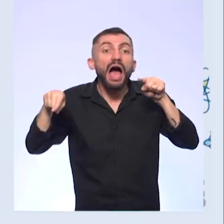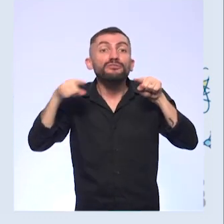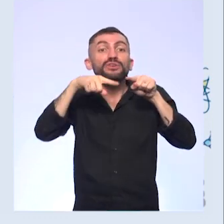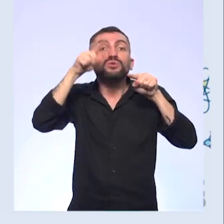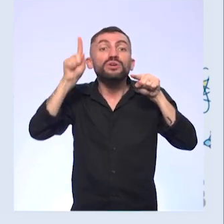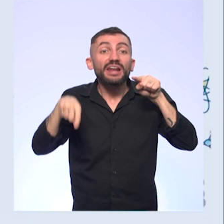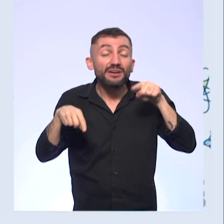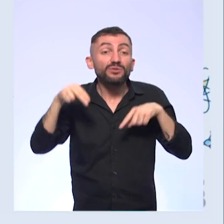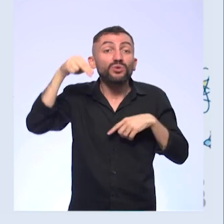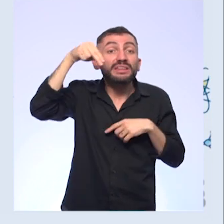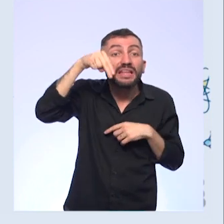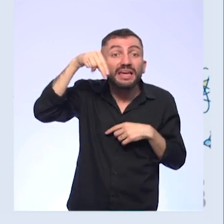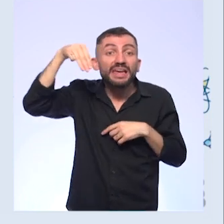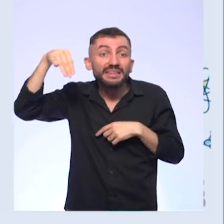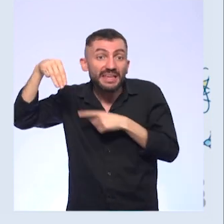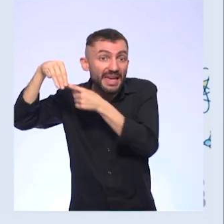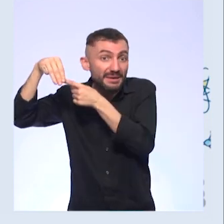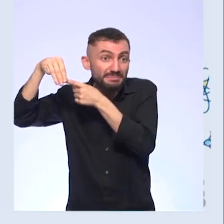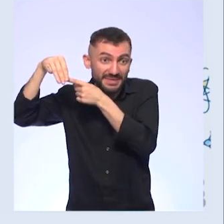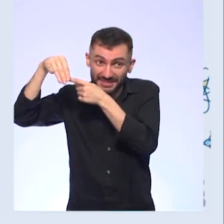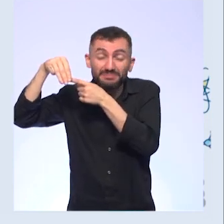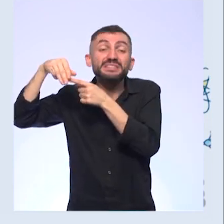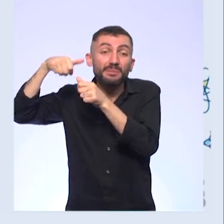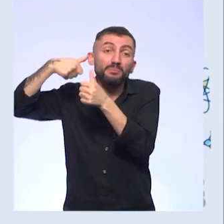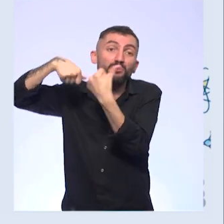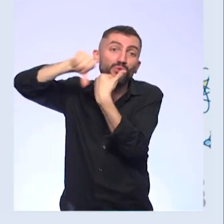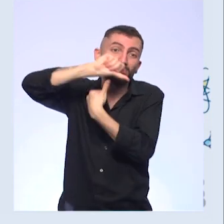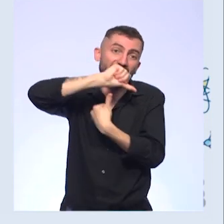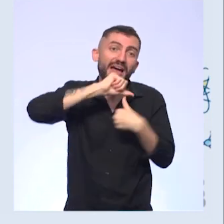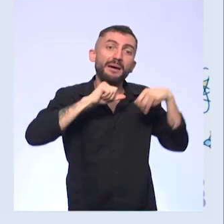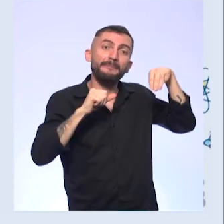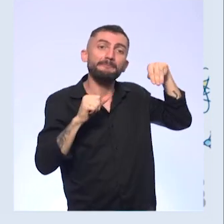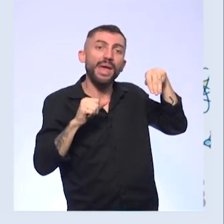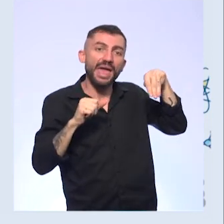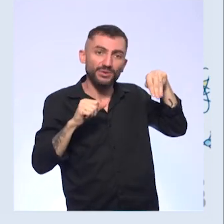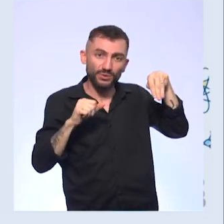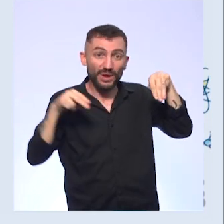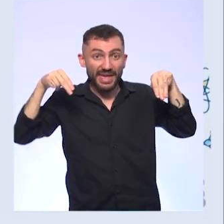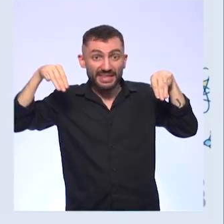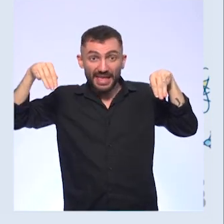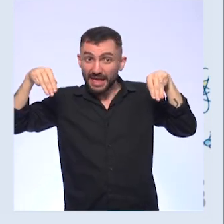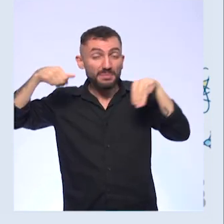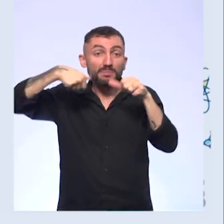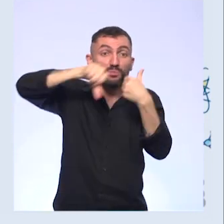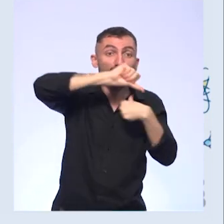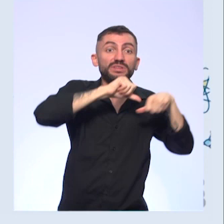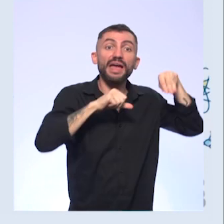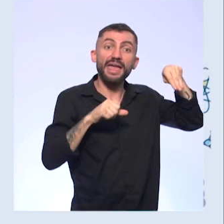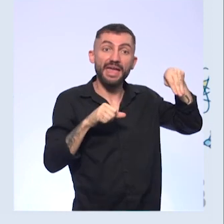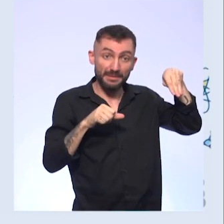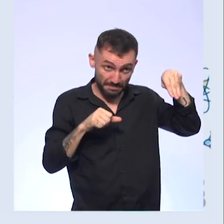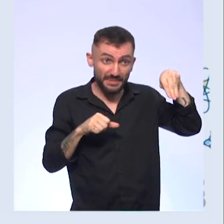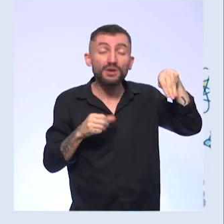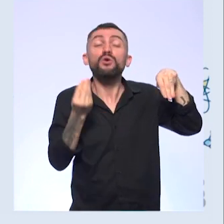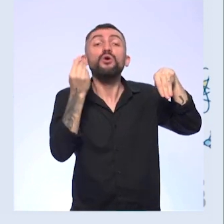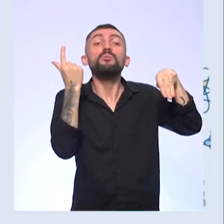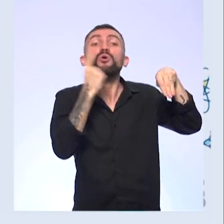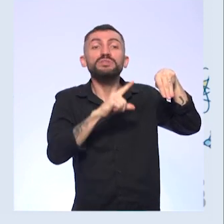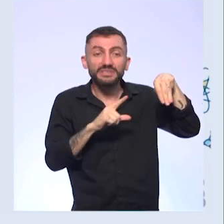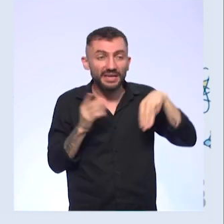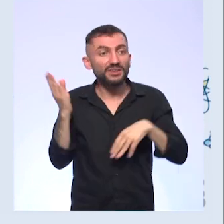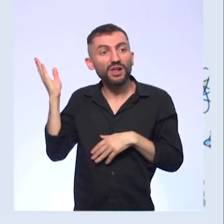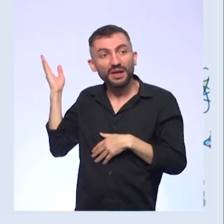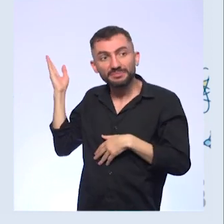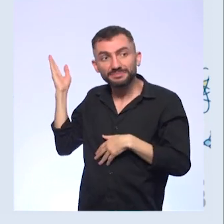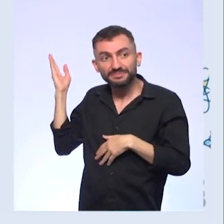meta para transformar 3 x 10 - ep10 - 7 a 10 anos 9